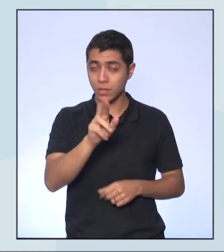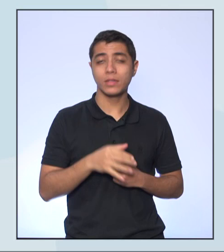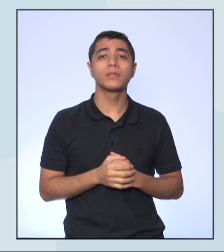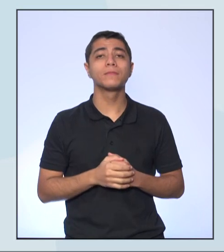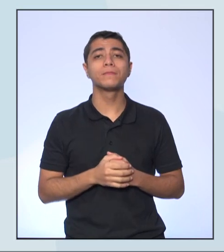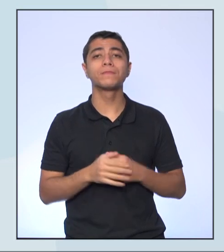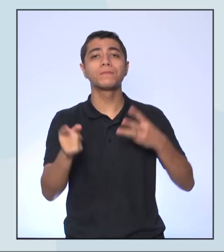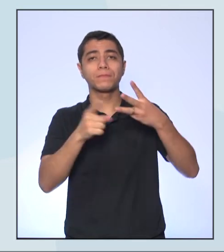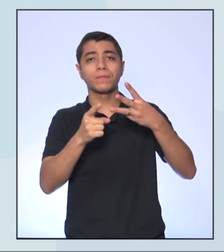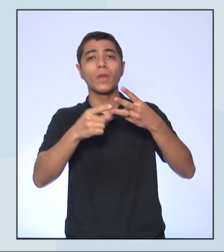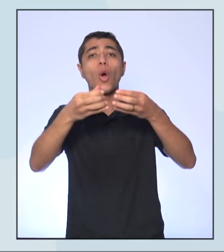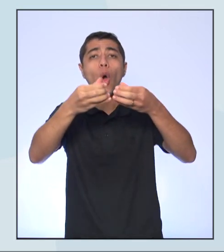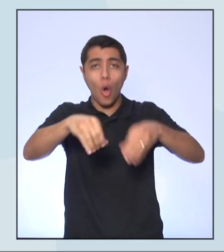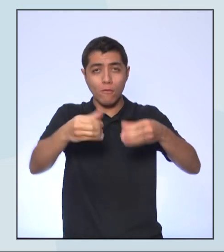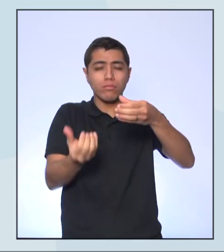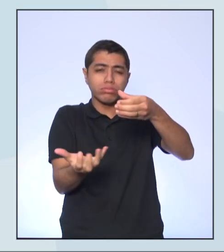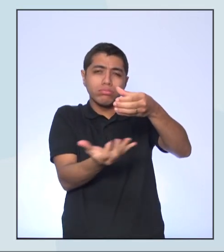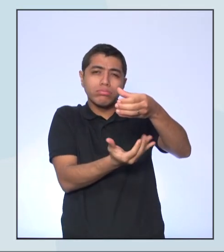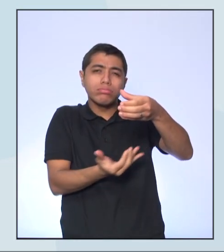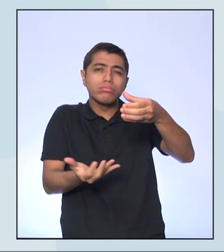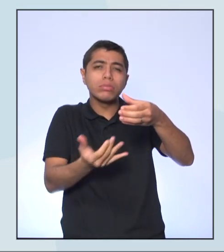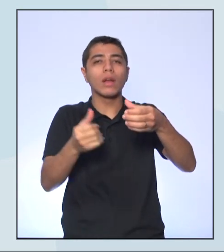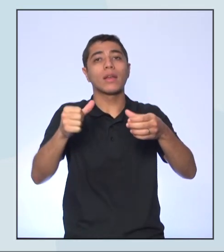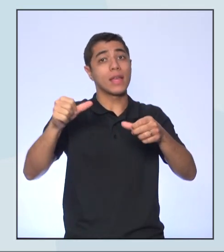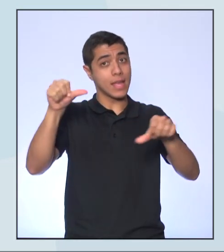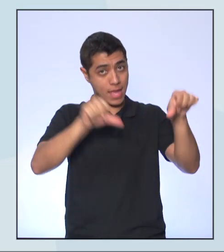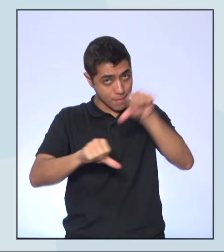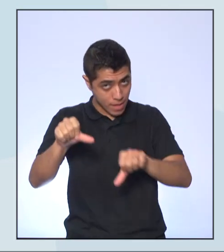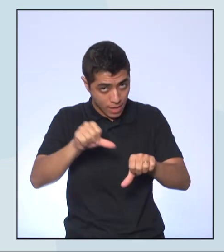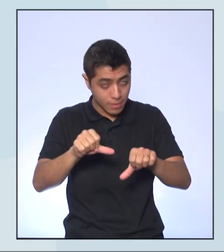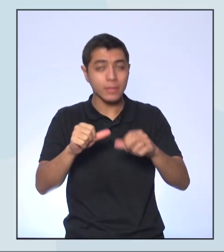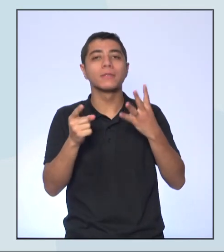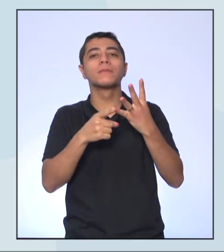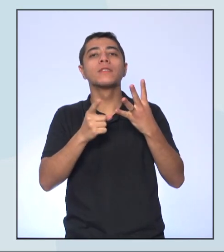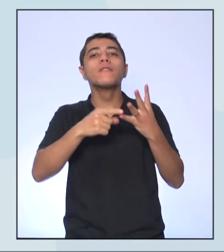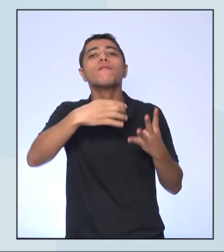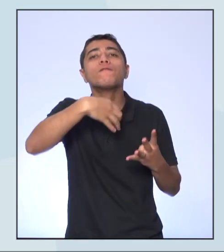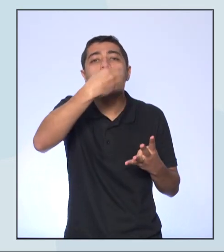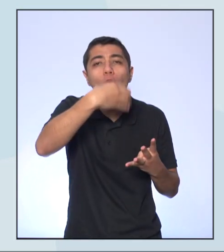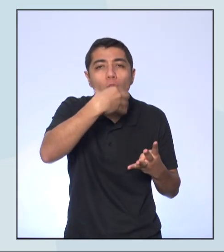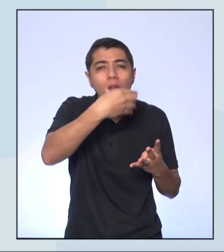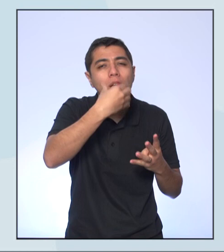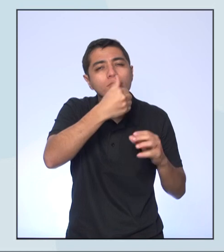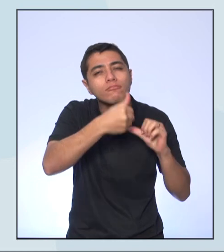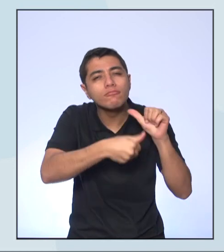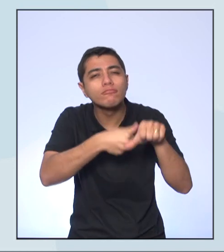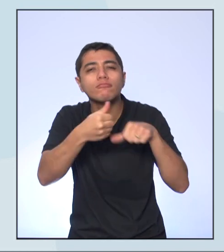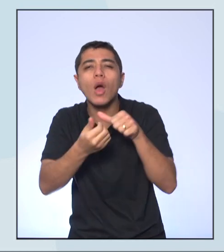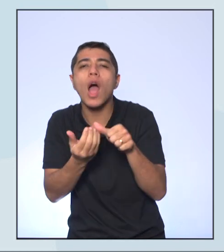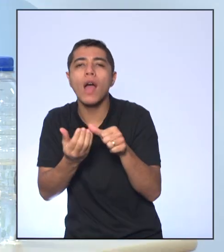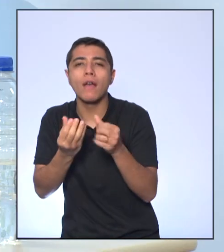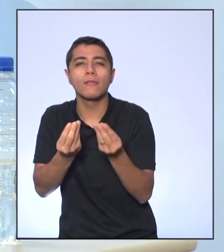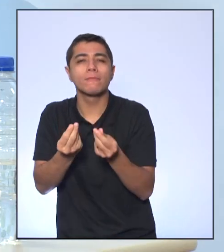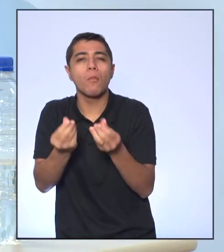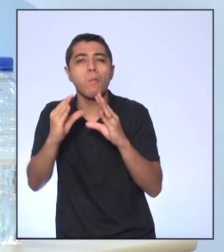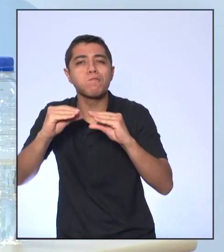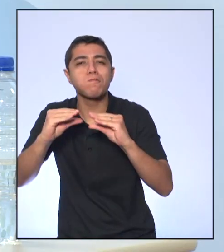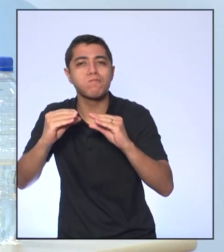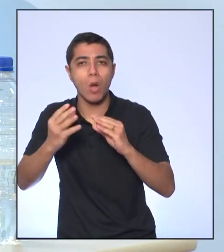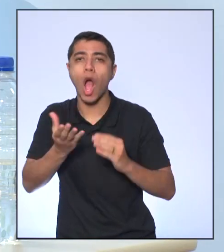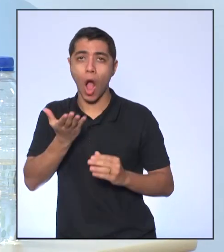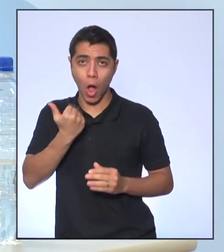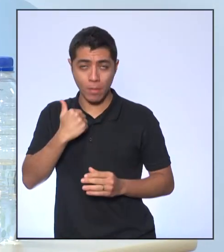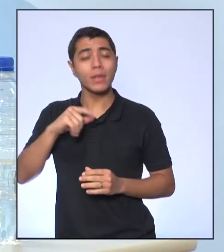Cozinhar um ovo, transformação química. E amadurecimento de uma fruta, transformação química. Por enquanto, tudo